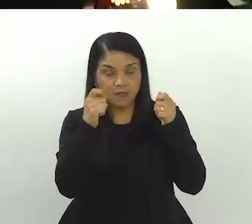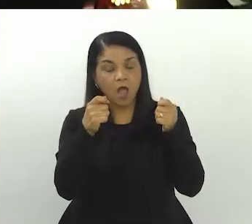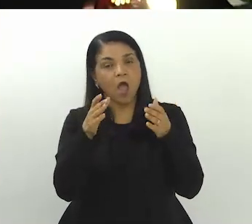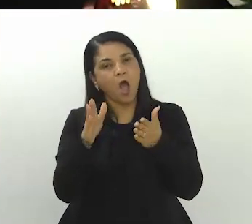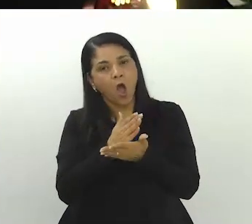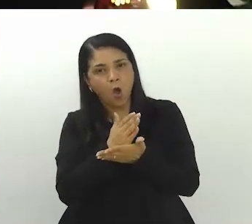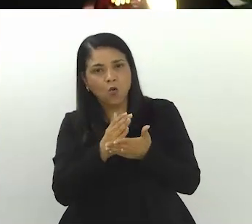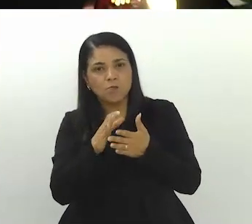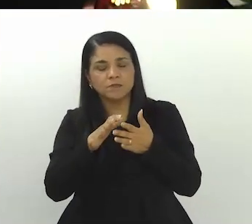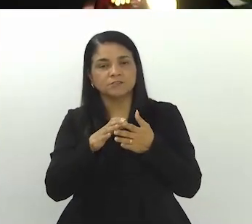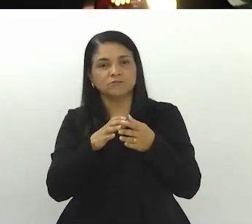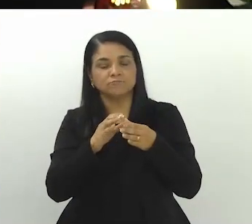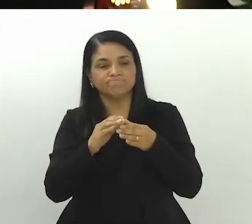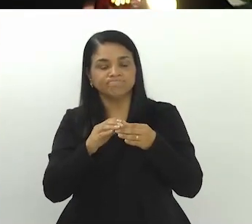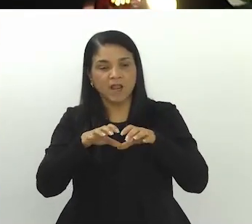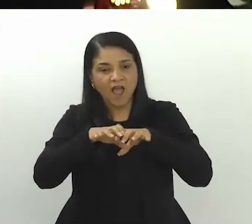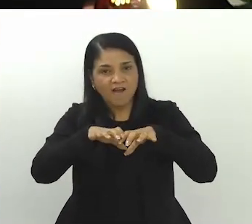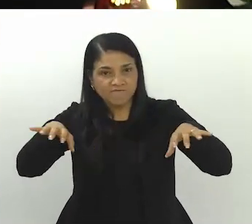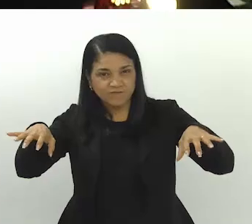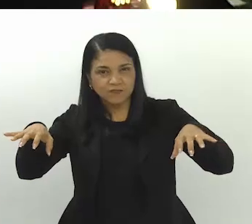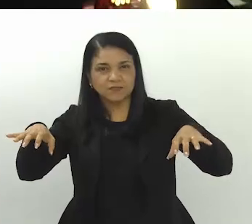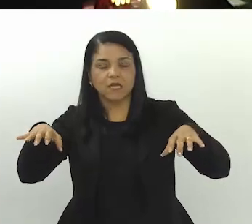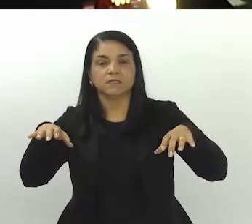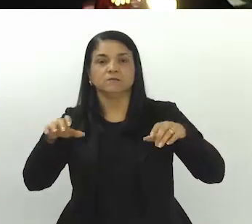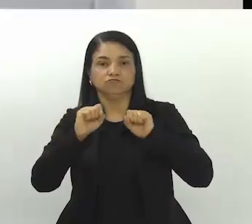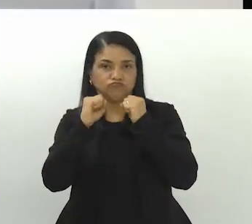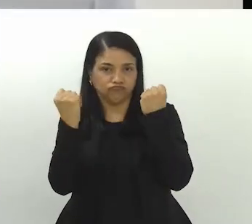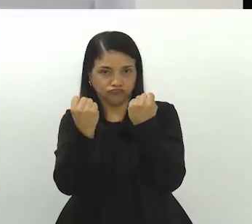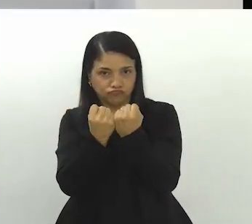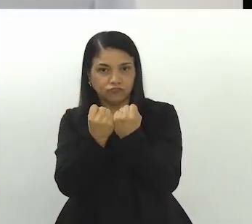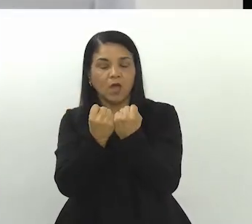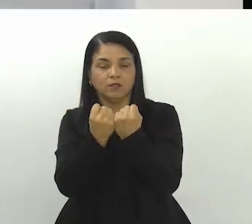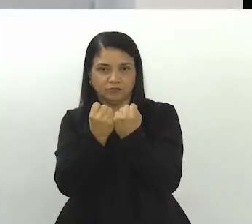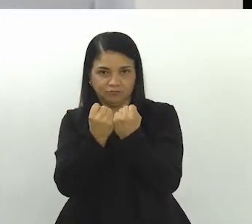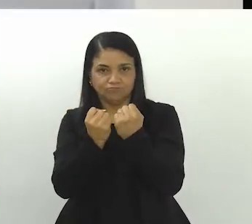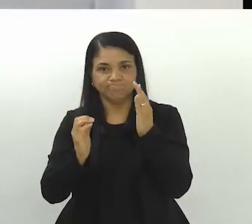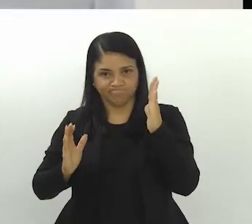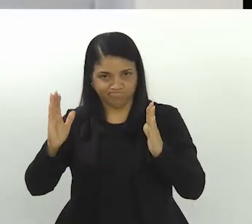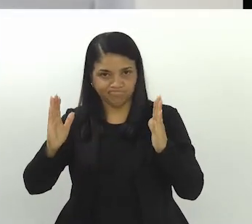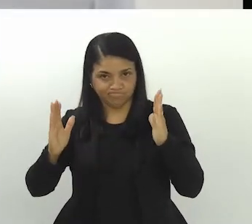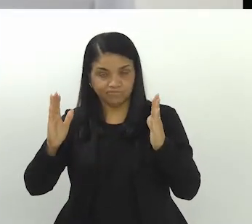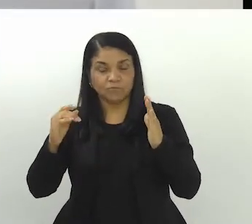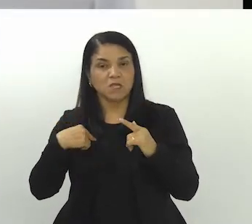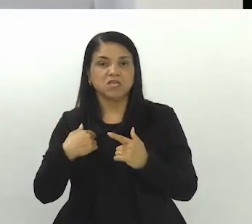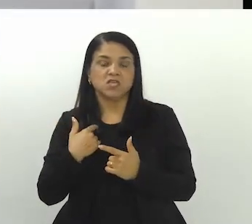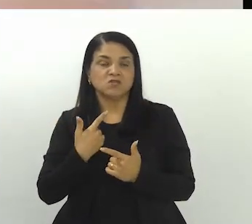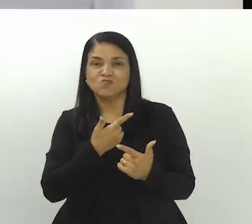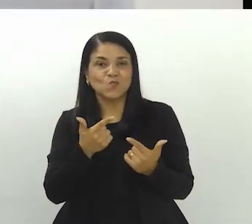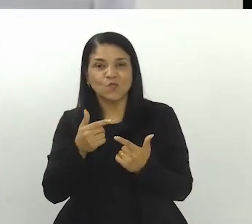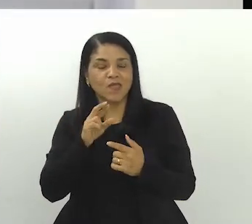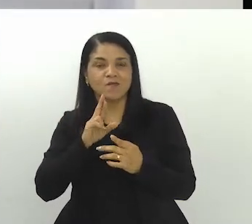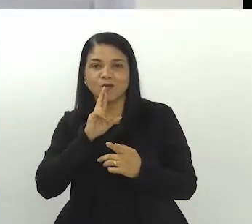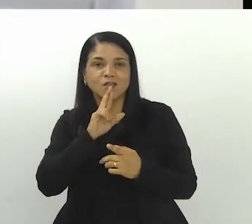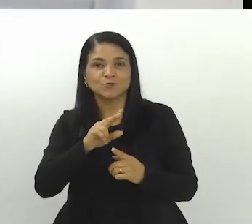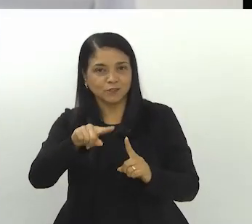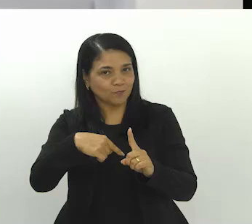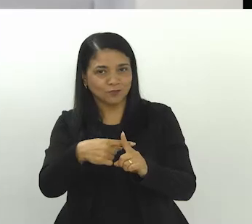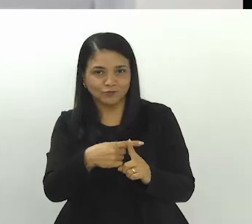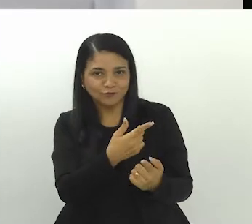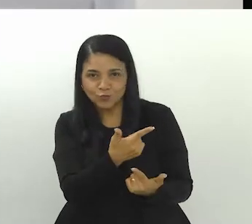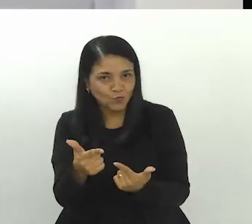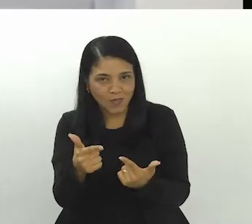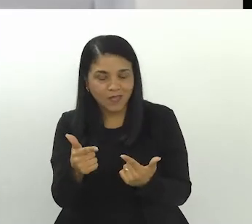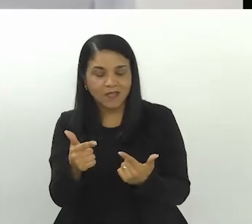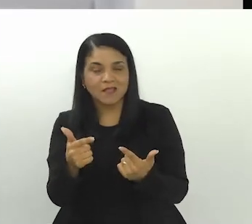Algumas delas estão fora, afastadas do estádio por um tempo bastante significativo de tempo, né? Isso não vem dando resultado,